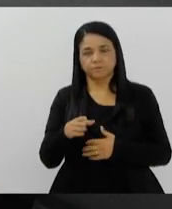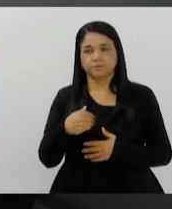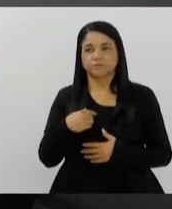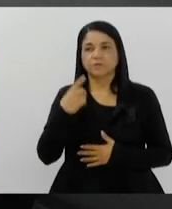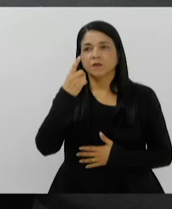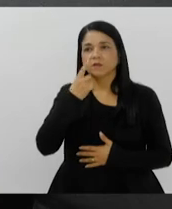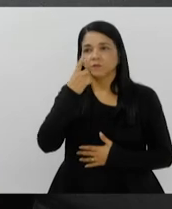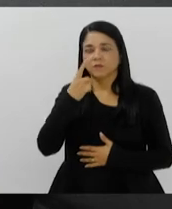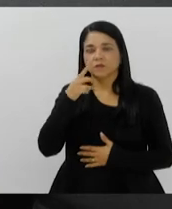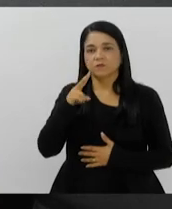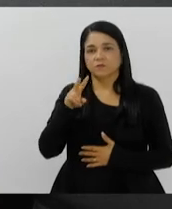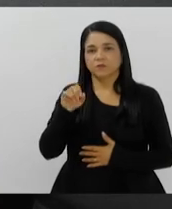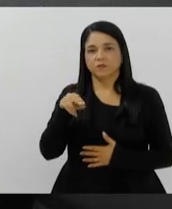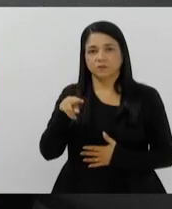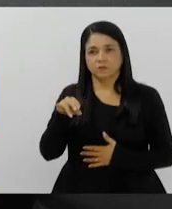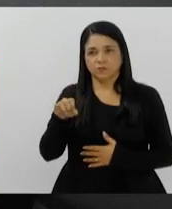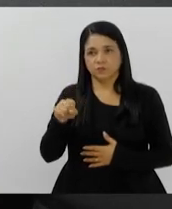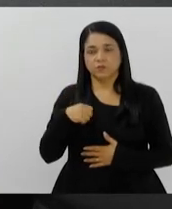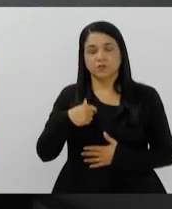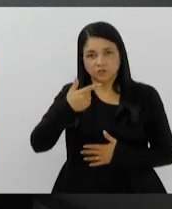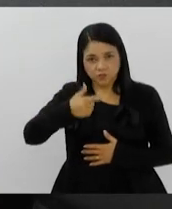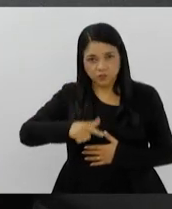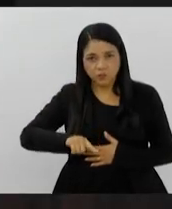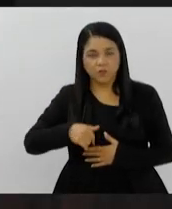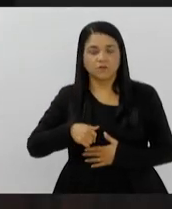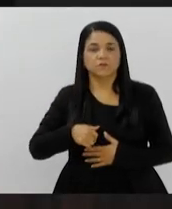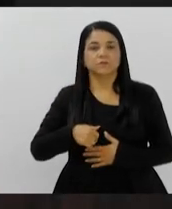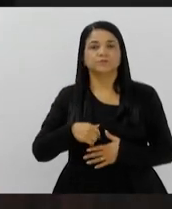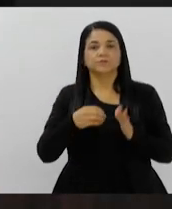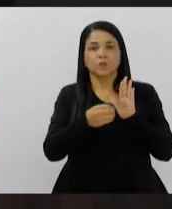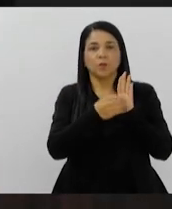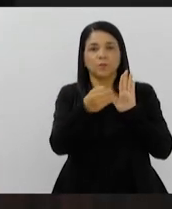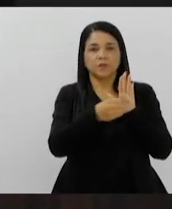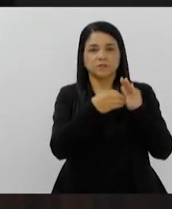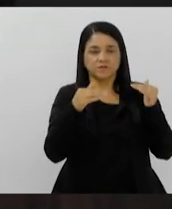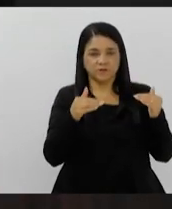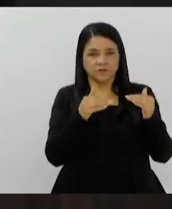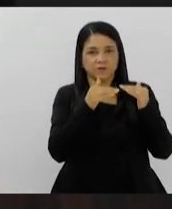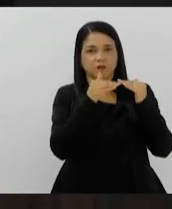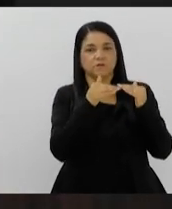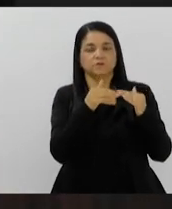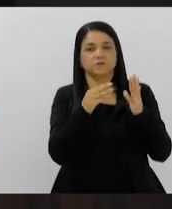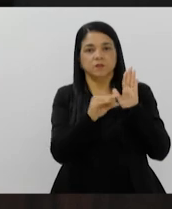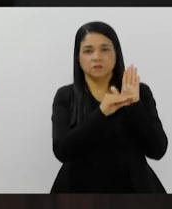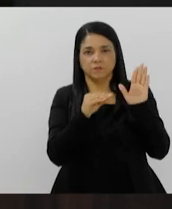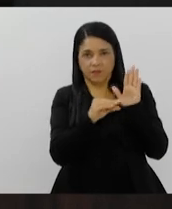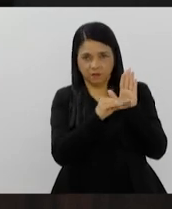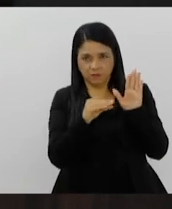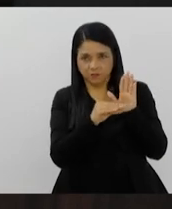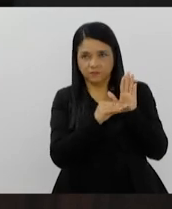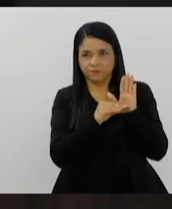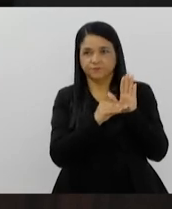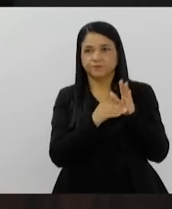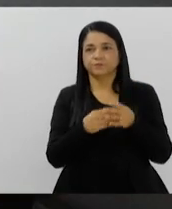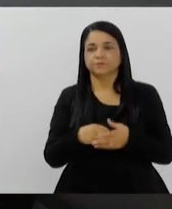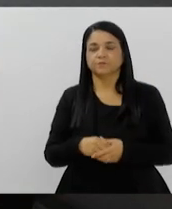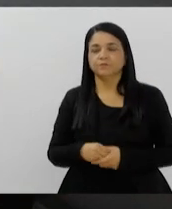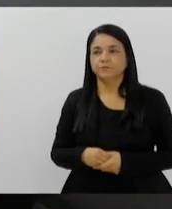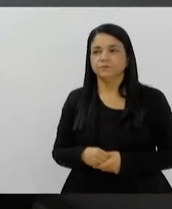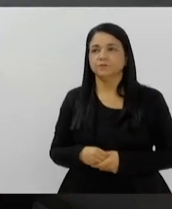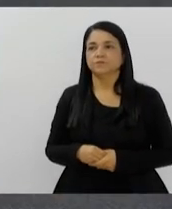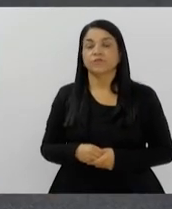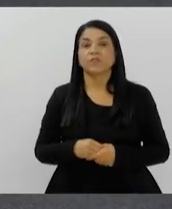Deputado Cozzolino, por favor, repete, por favor, parecer favorável com as emendas, e aí o senhor já faz, por favor,